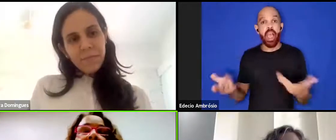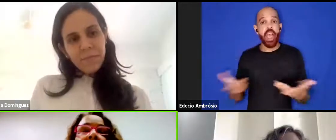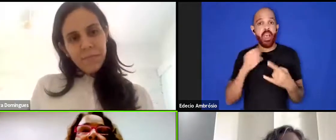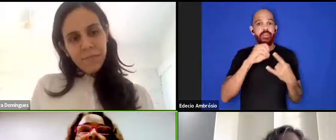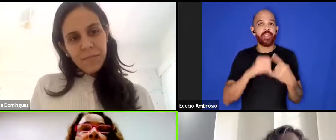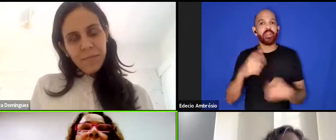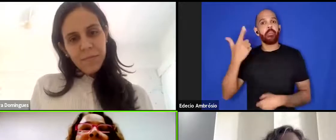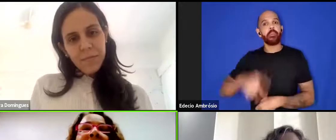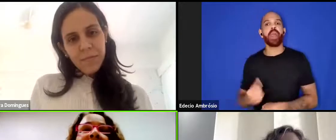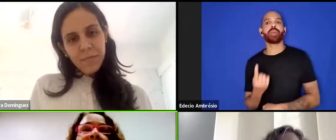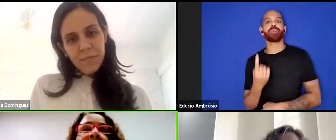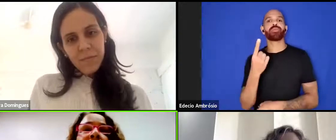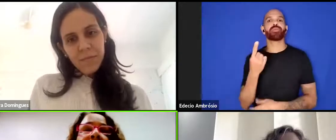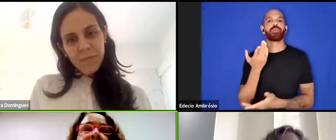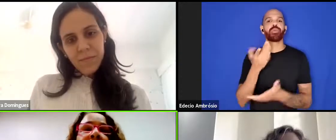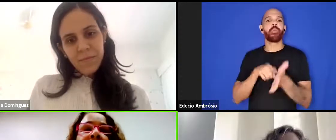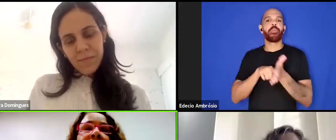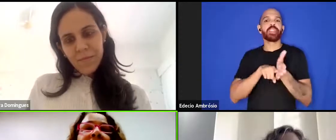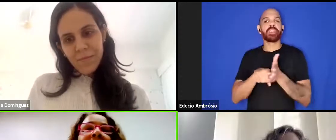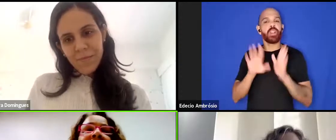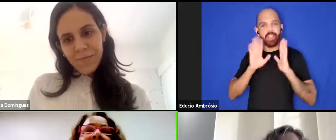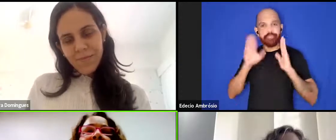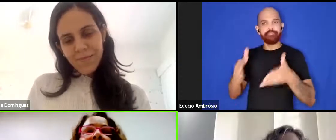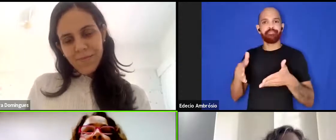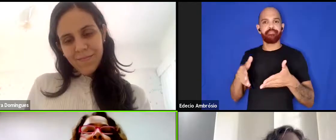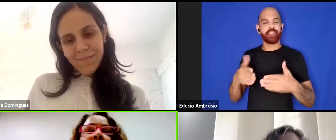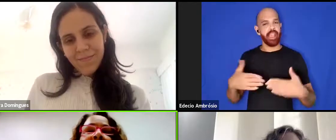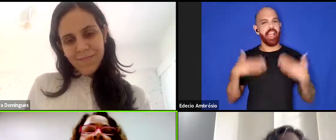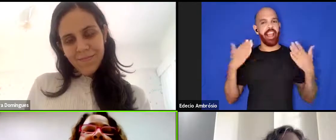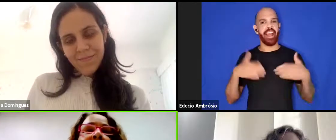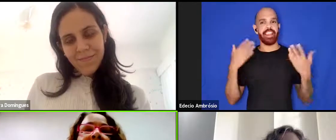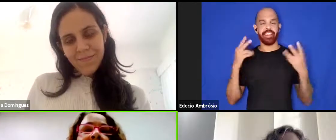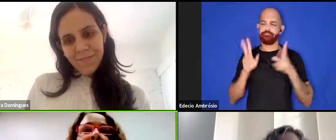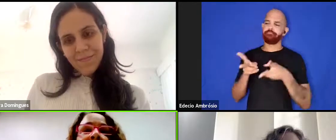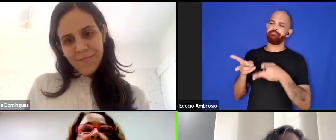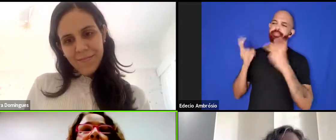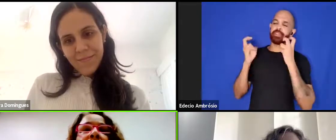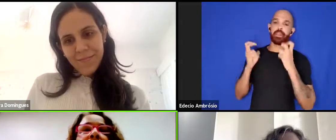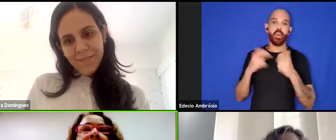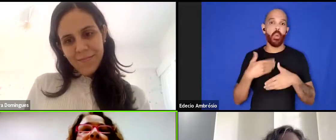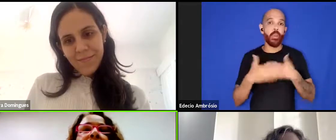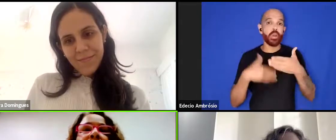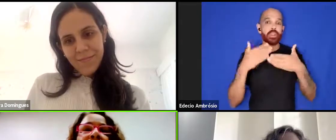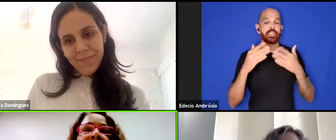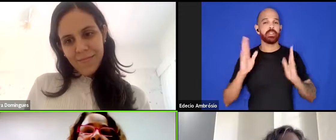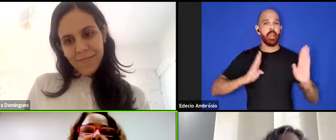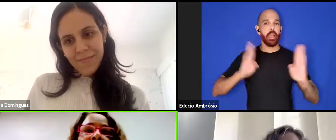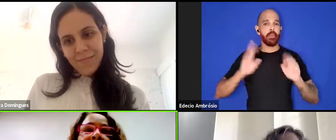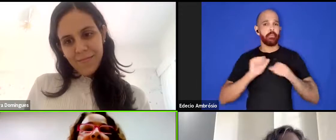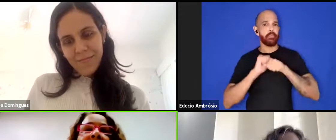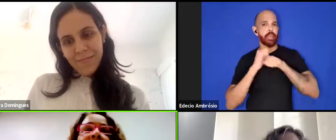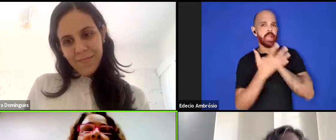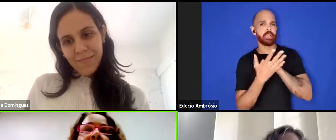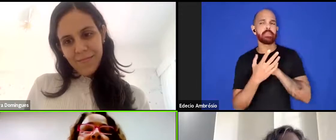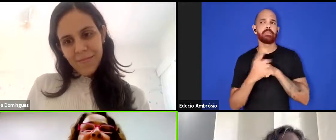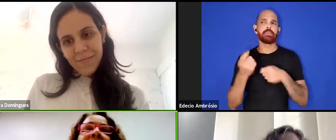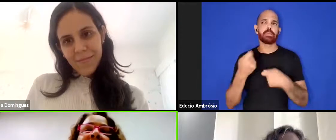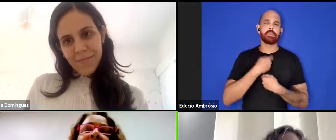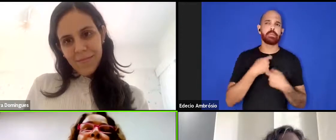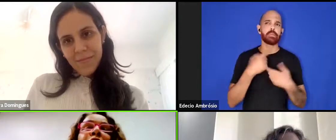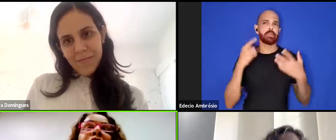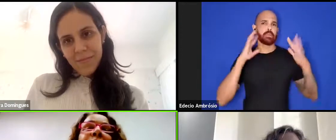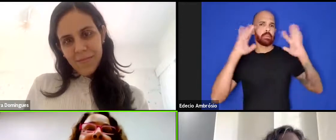dedicado. Eu acho que é com muita alegria que eu vejo isso. Se o processo da pandemia nos trouxe muitos dilemas, e a Maíra